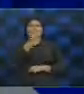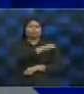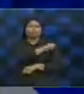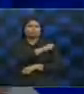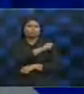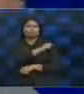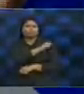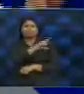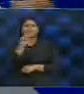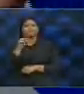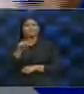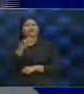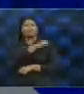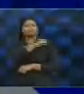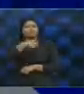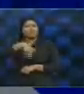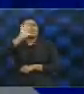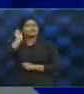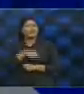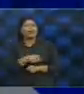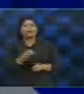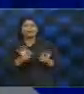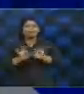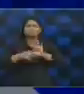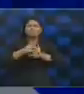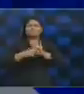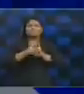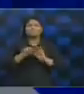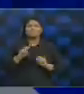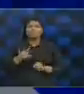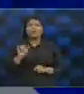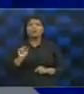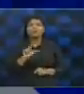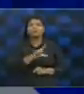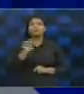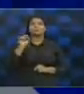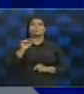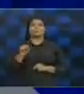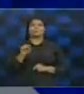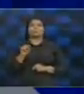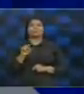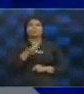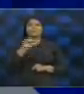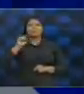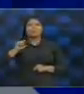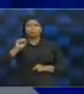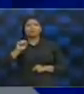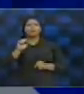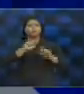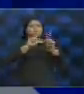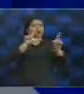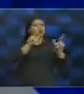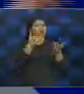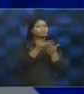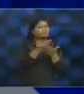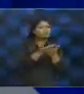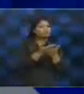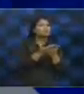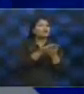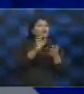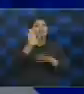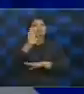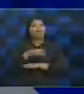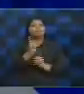é possível, não é uma coisa onírica, sonhadora. Vamos fazer 100 mil reforços por ano, que nos preparamos para isso. Ele não falou